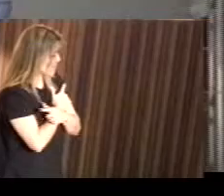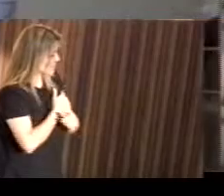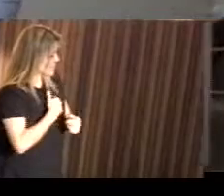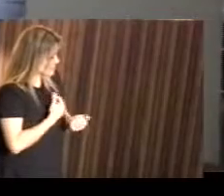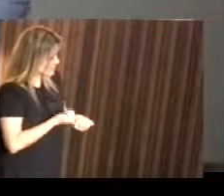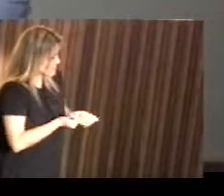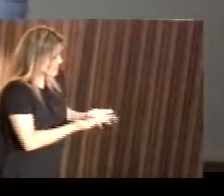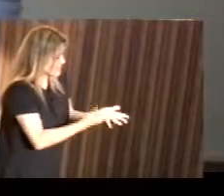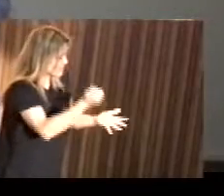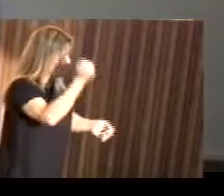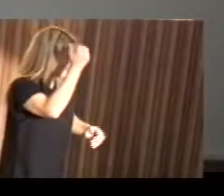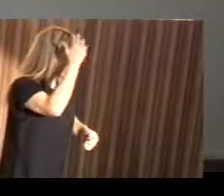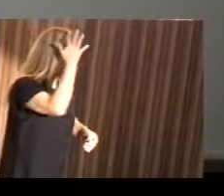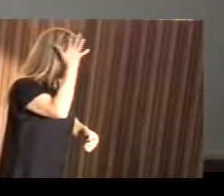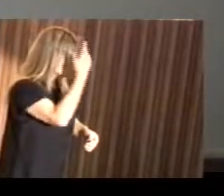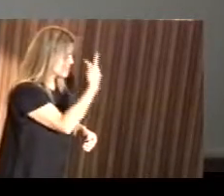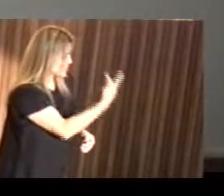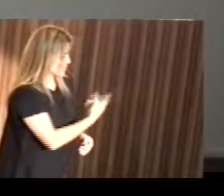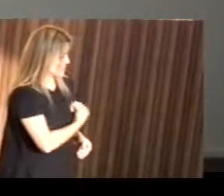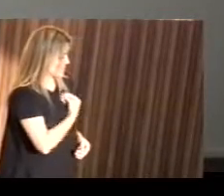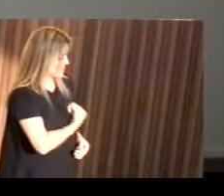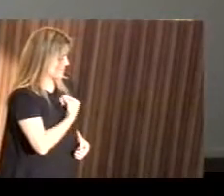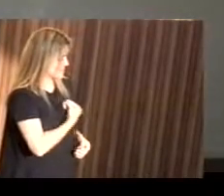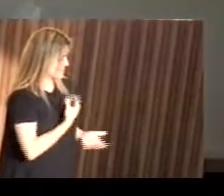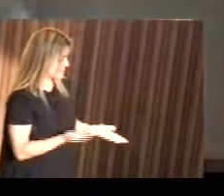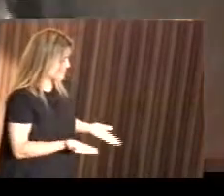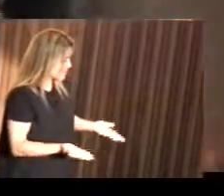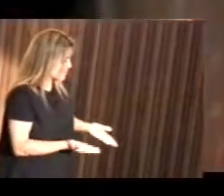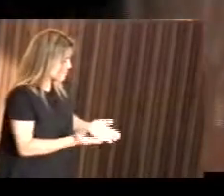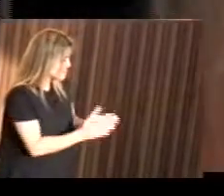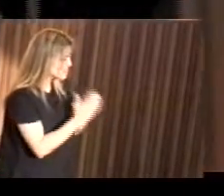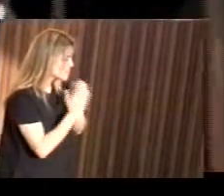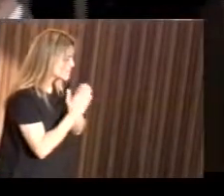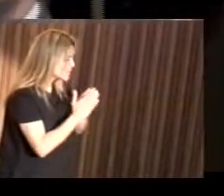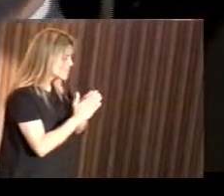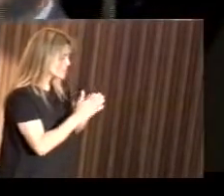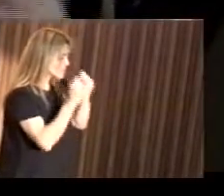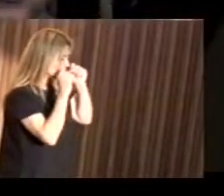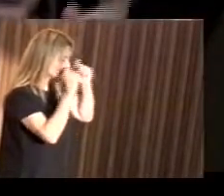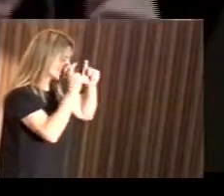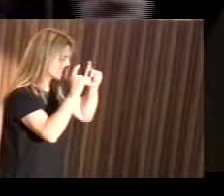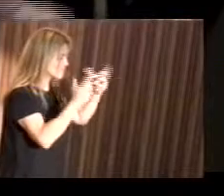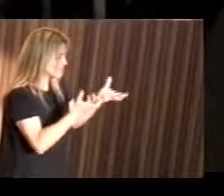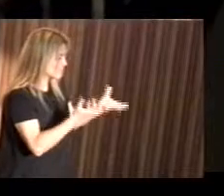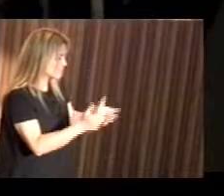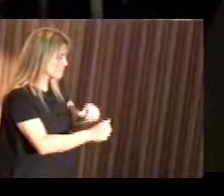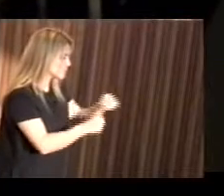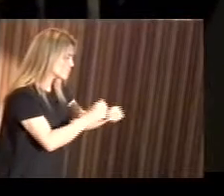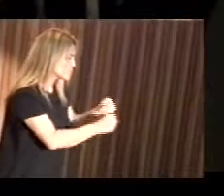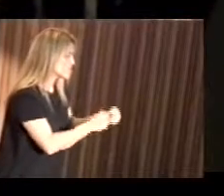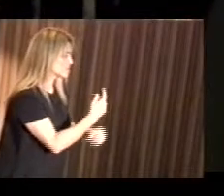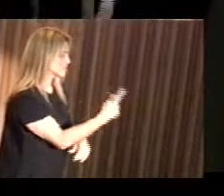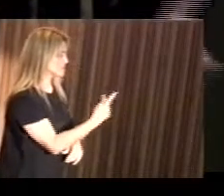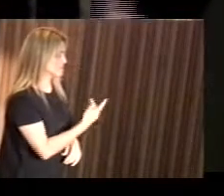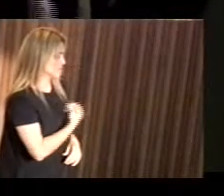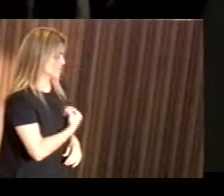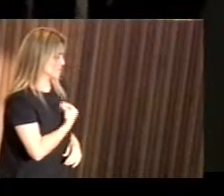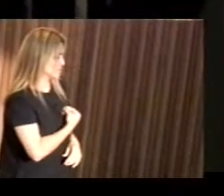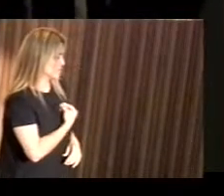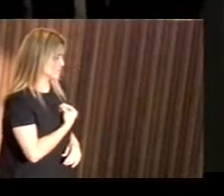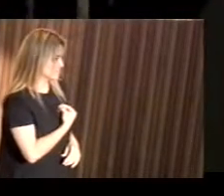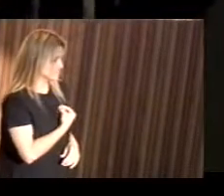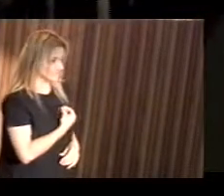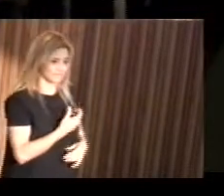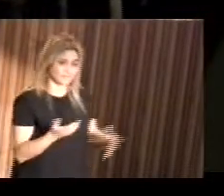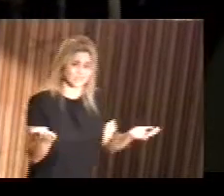derramando graça de novo sobre a tua vida. Acorda para eu mudar os valores da tua vida. E nessa manhã